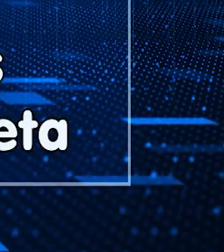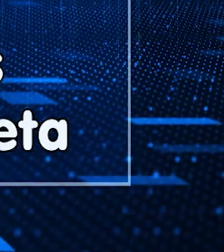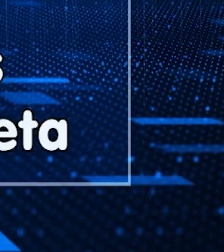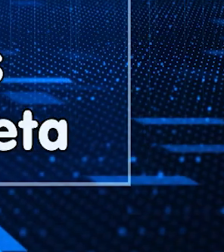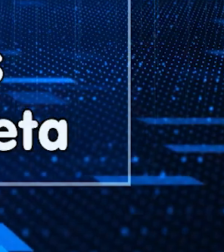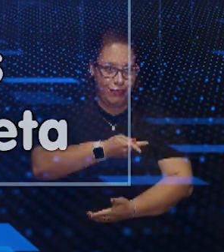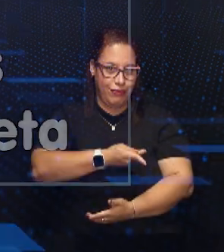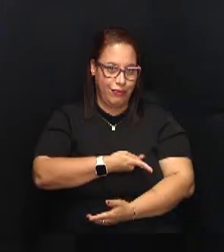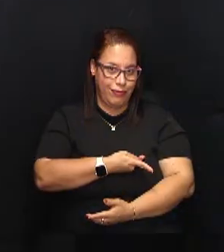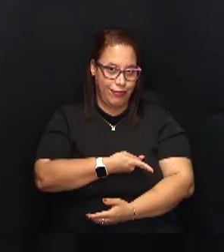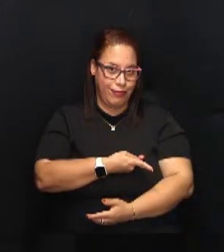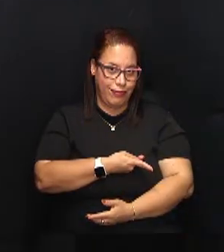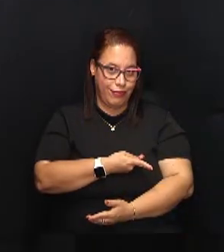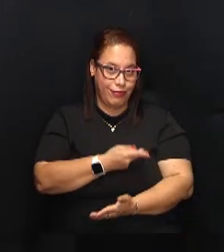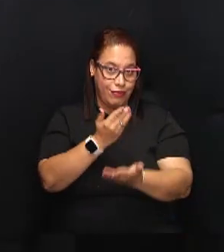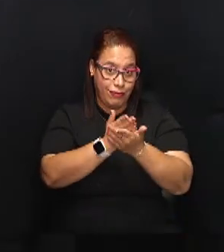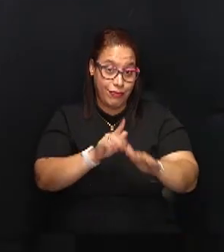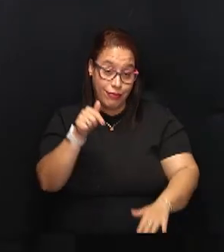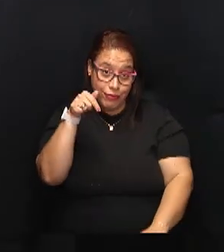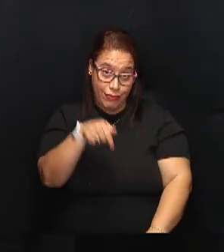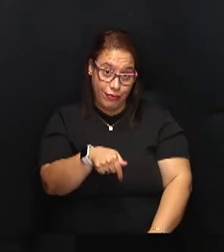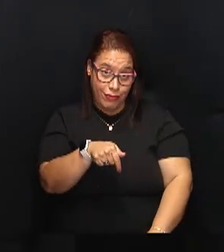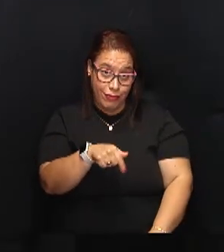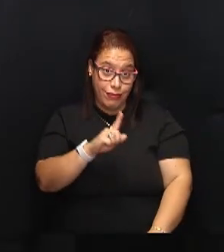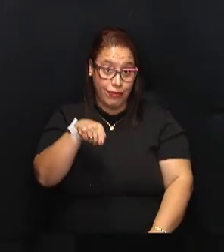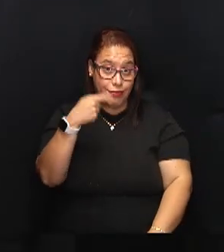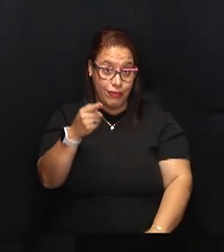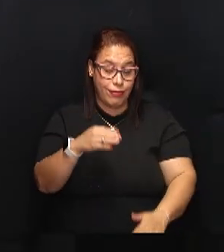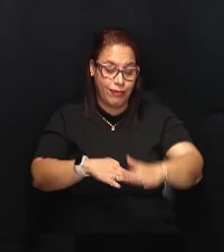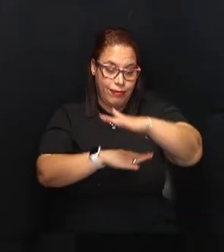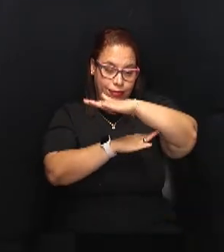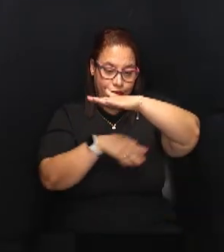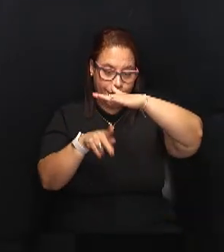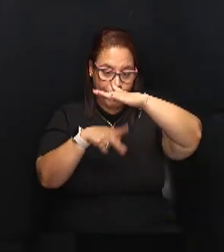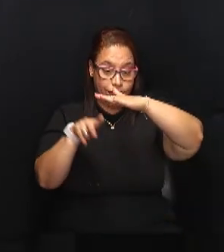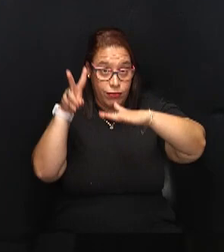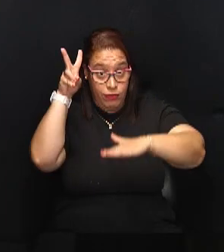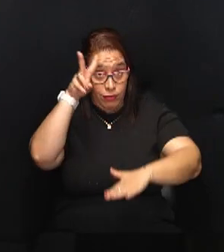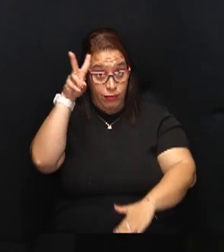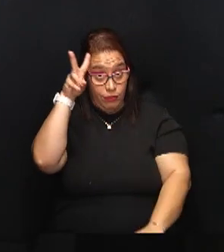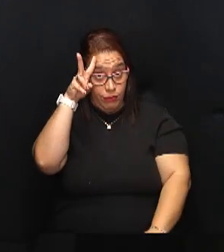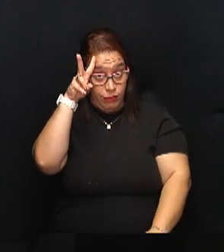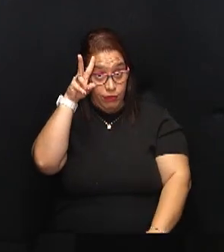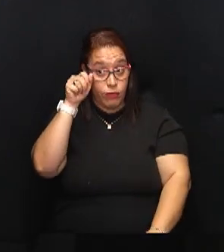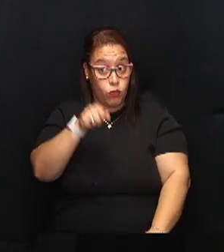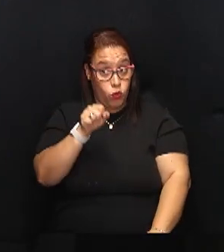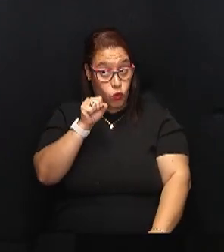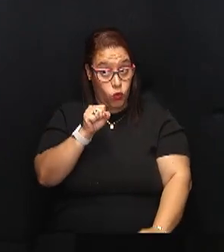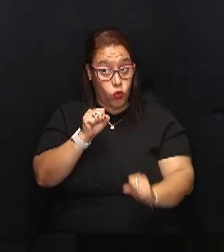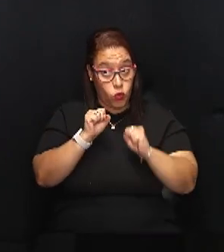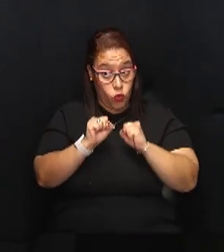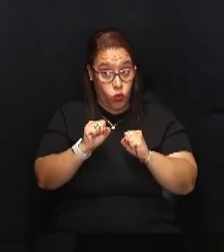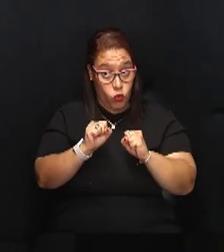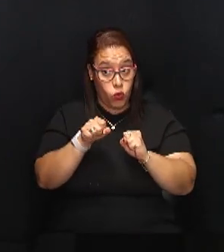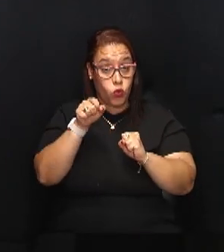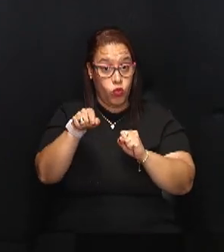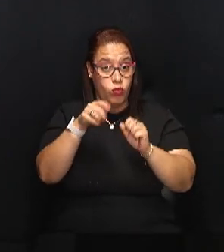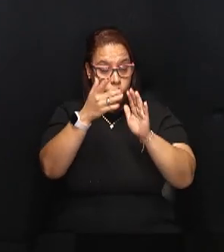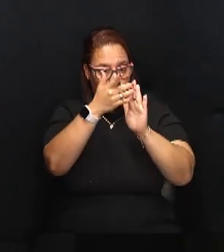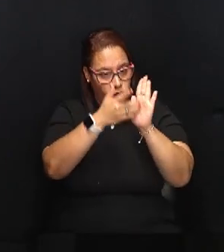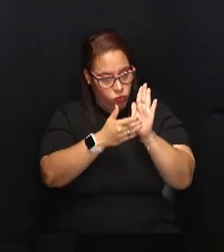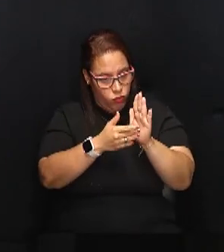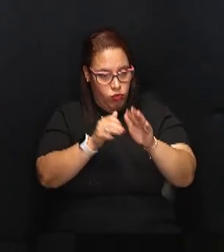Paulo Haddad. A gente fica por aqui, até um próximo Na Casa do Povo, lembrando que você pode ir lá na playlist